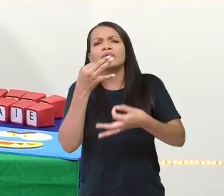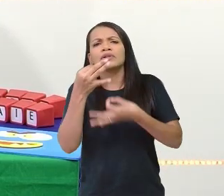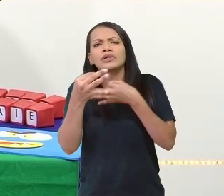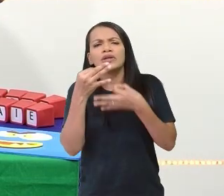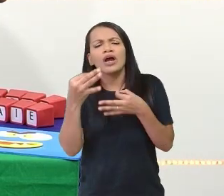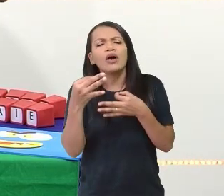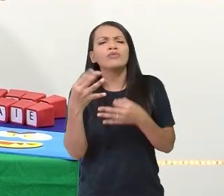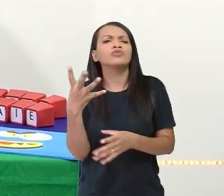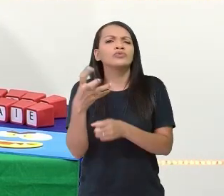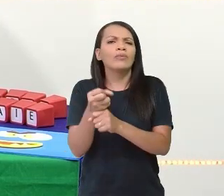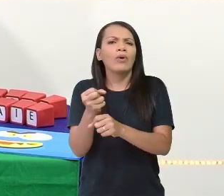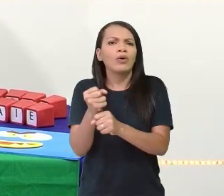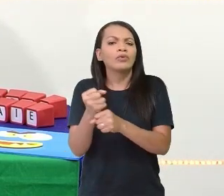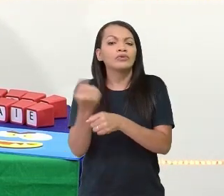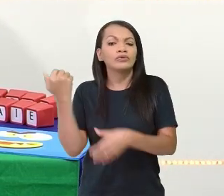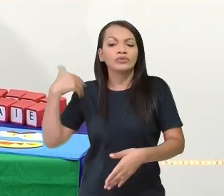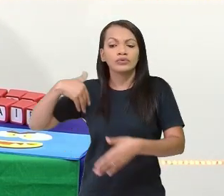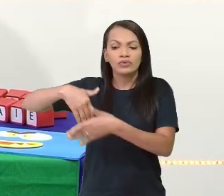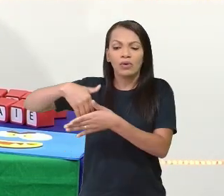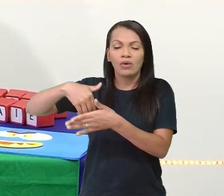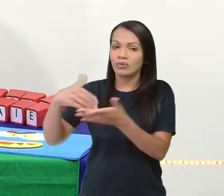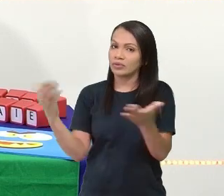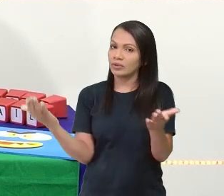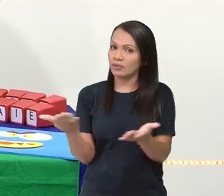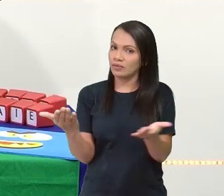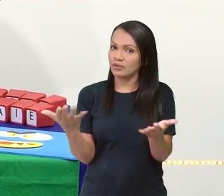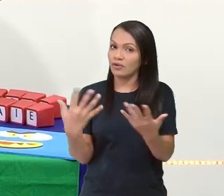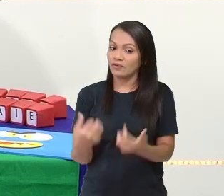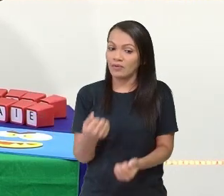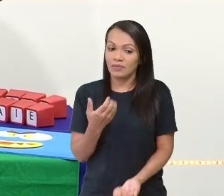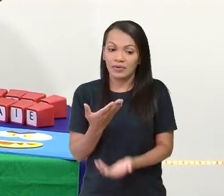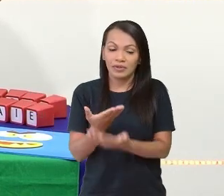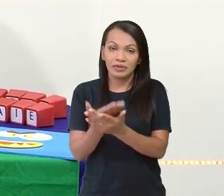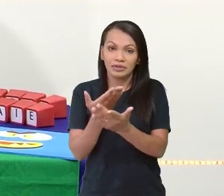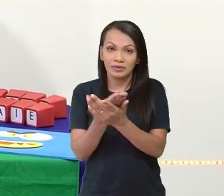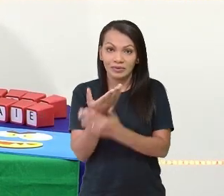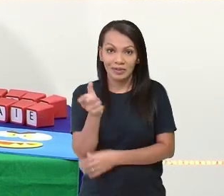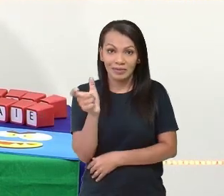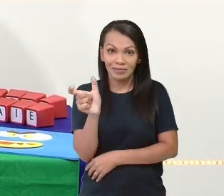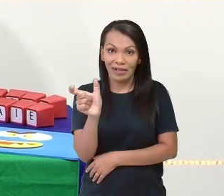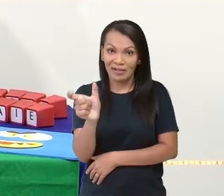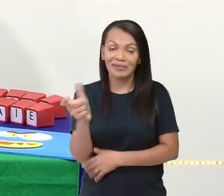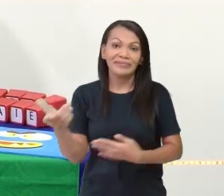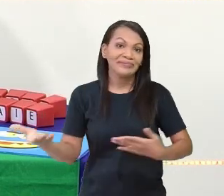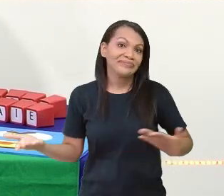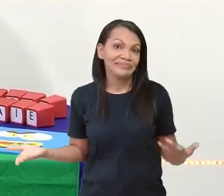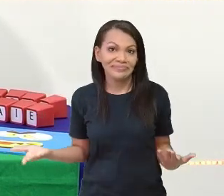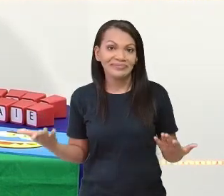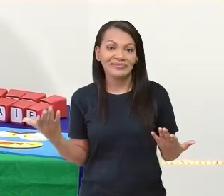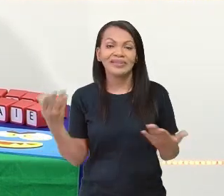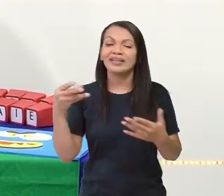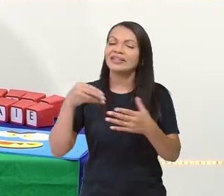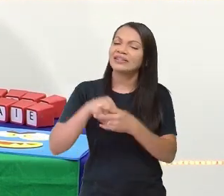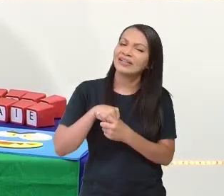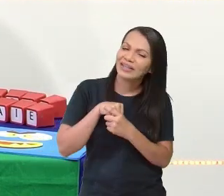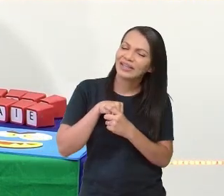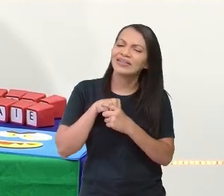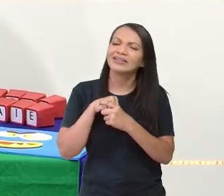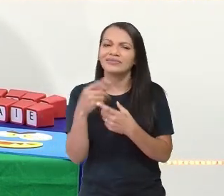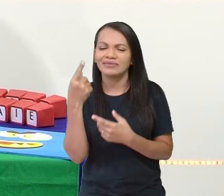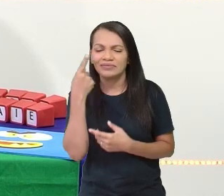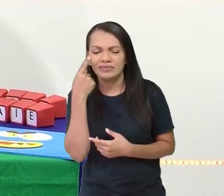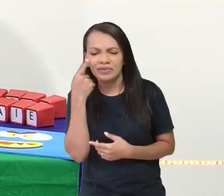hoje? Hoje? Vamos fazer estudo das palavras. E dentro de uma logística aí,